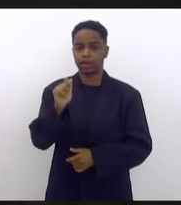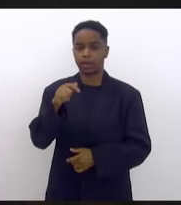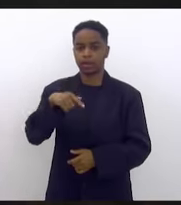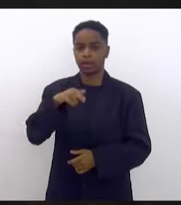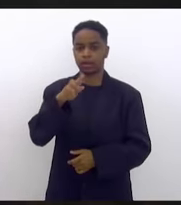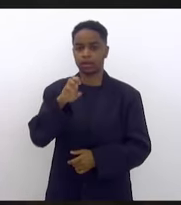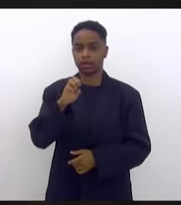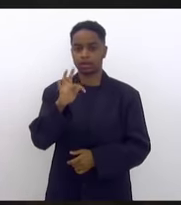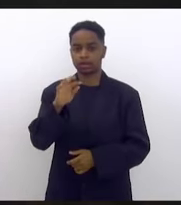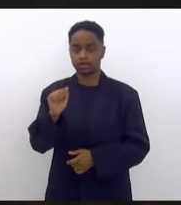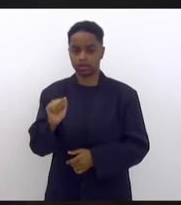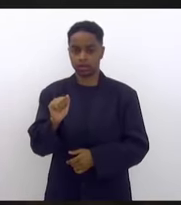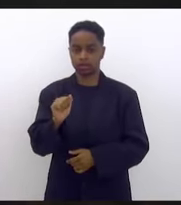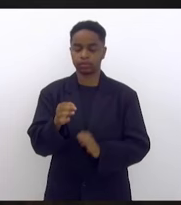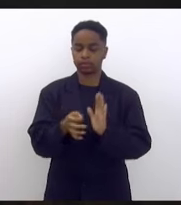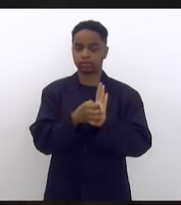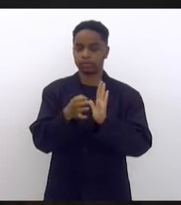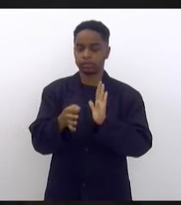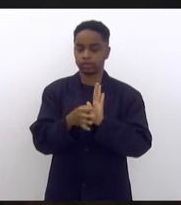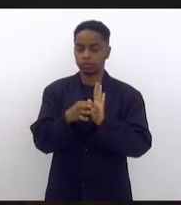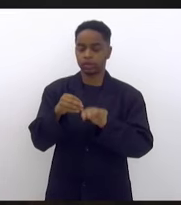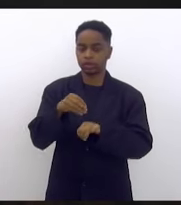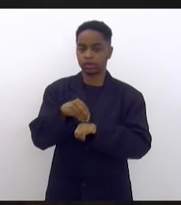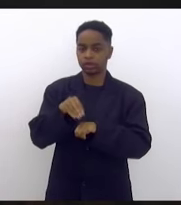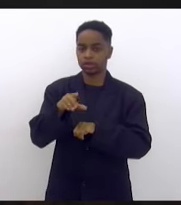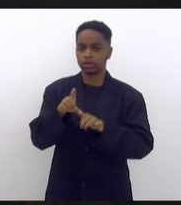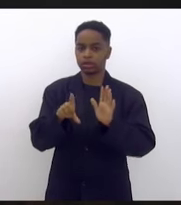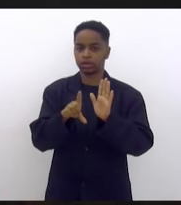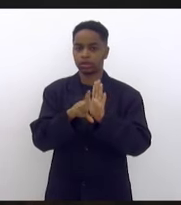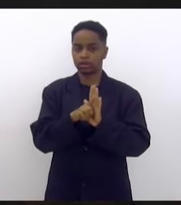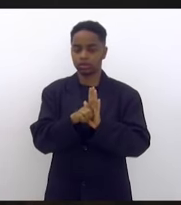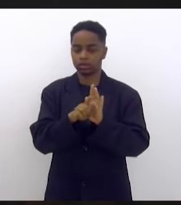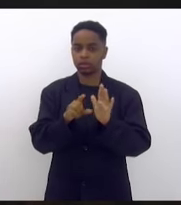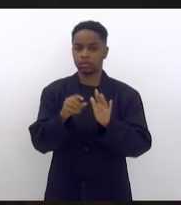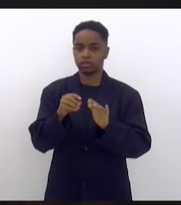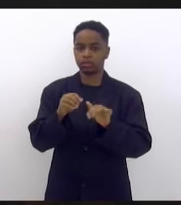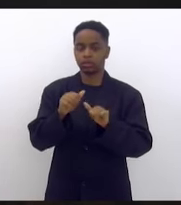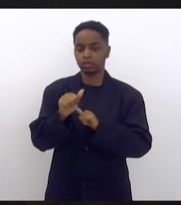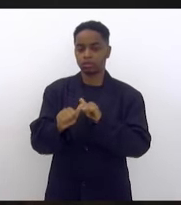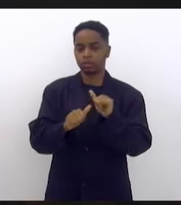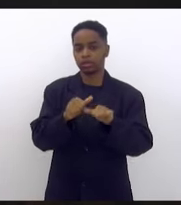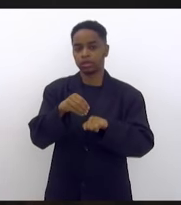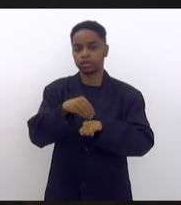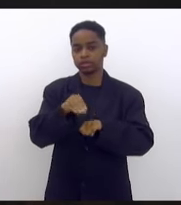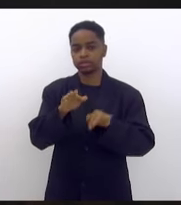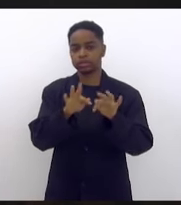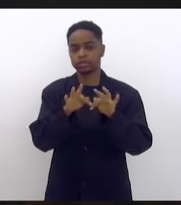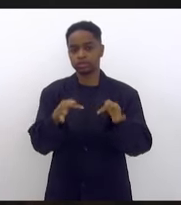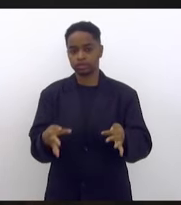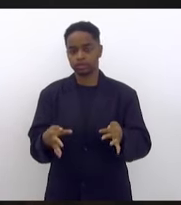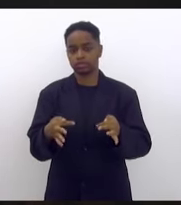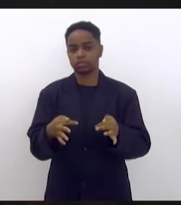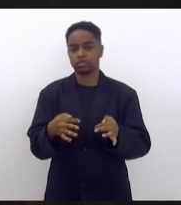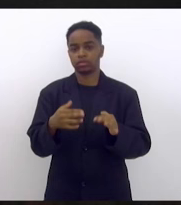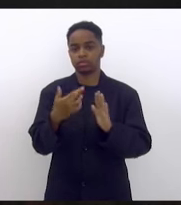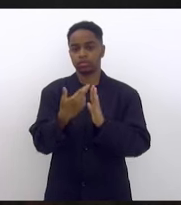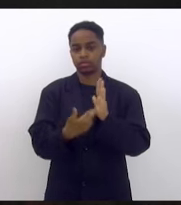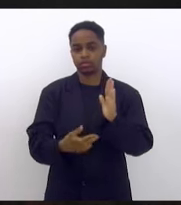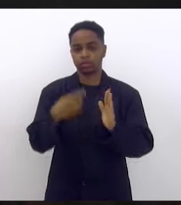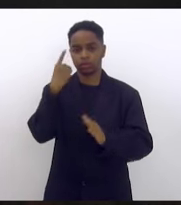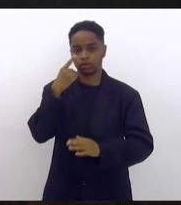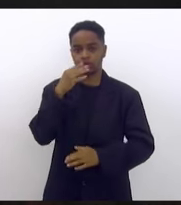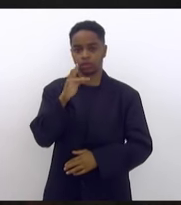Janeiro. Parecer da Comissão de Indicações Legislativas pela Transformação e Indicação Simples. Relator, deputado